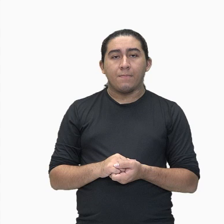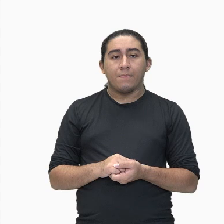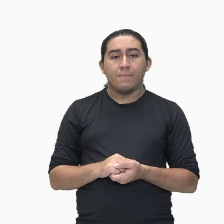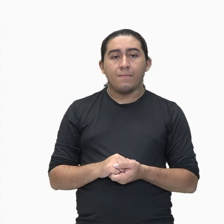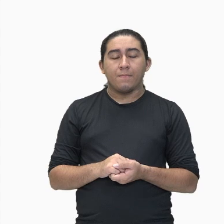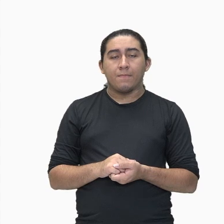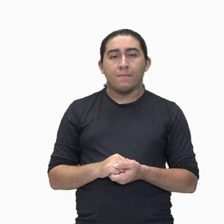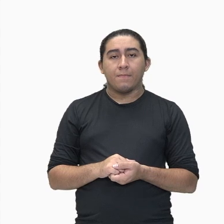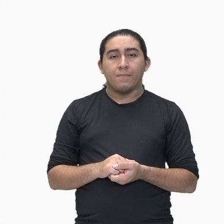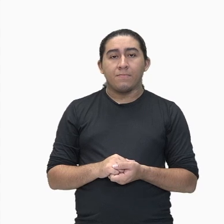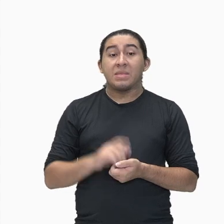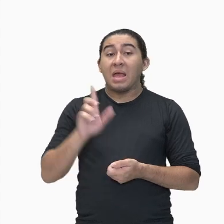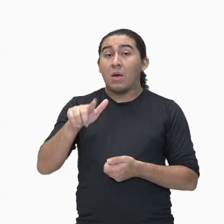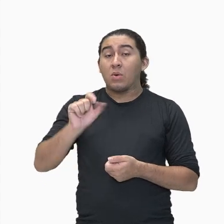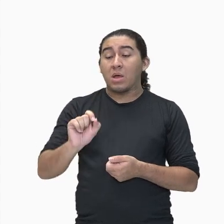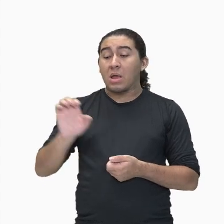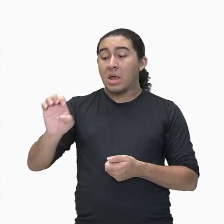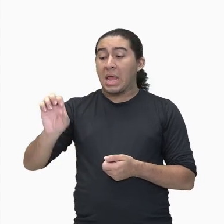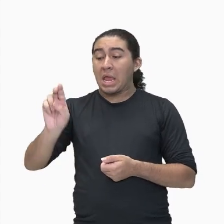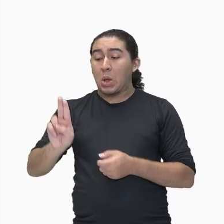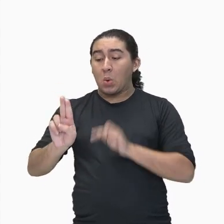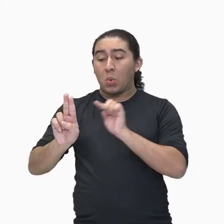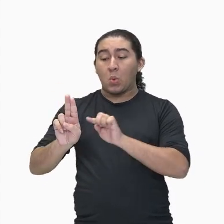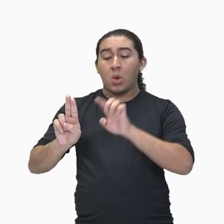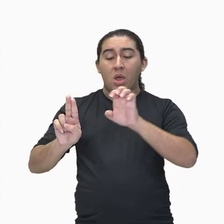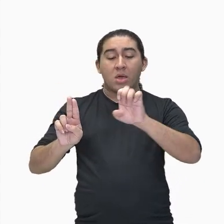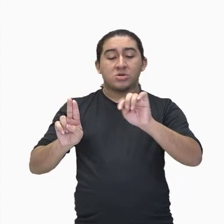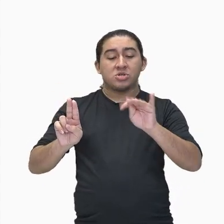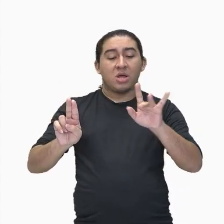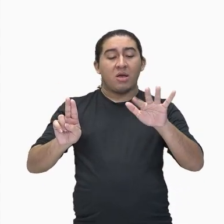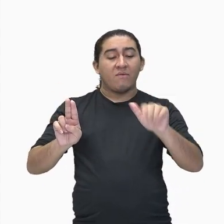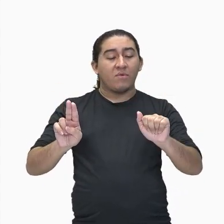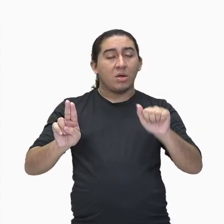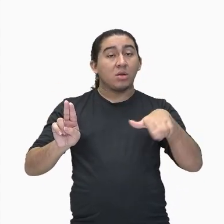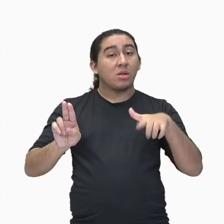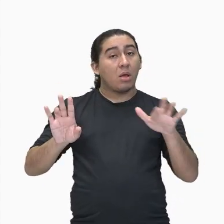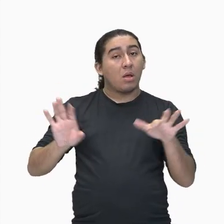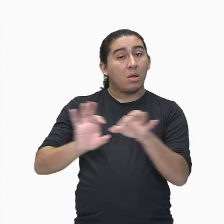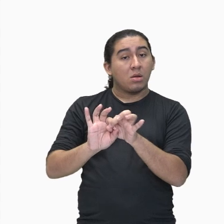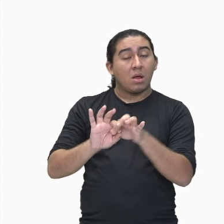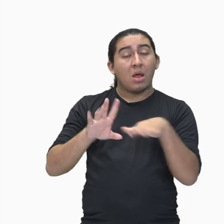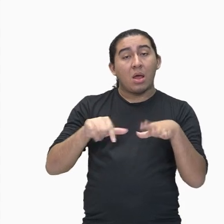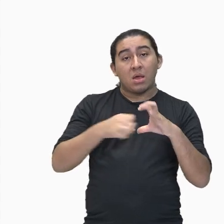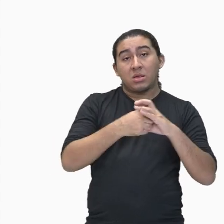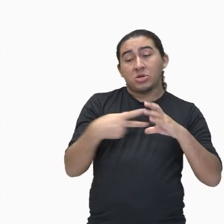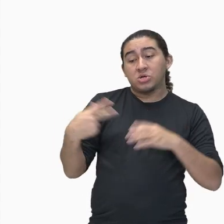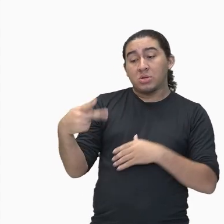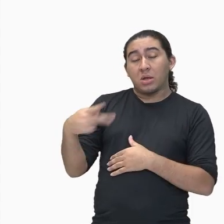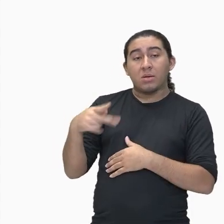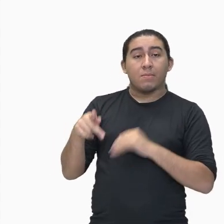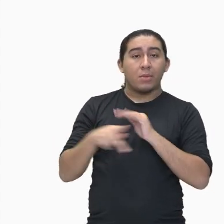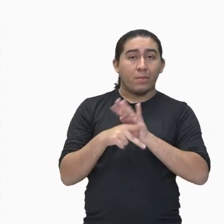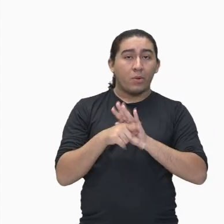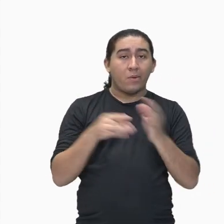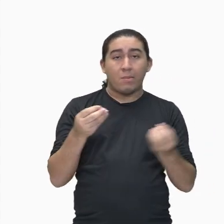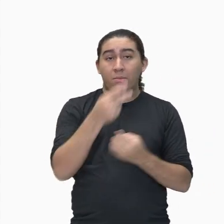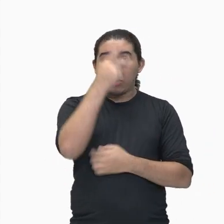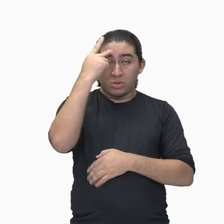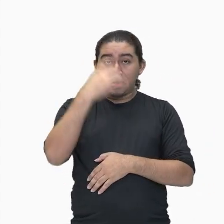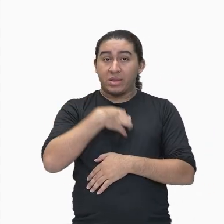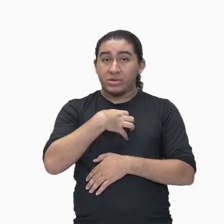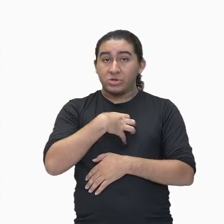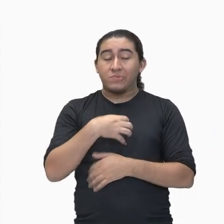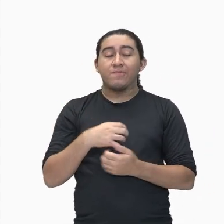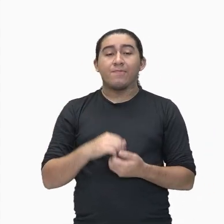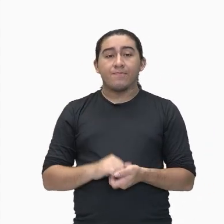estado em que olha, eu estava triste, tristinho. Então, está caracterizando o estado do sujeito. Então,